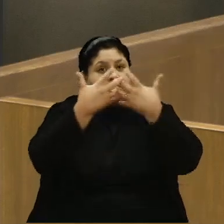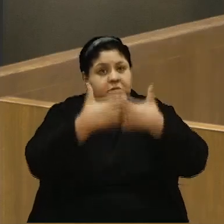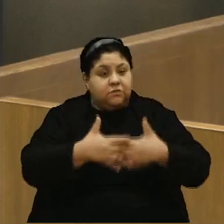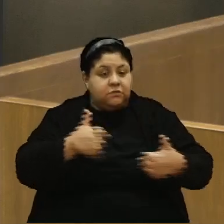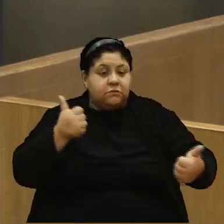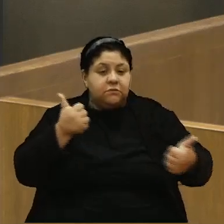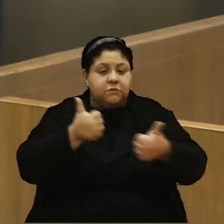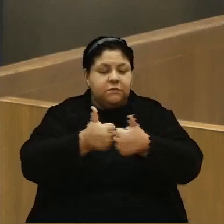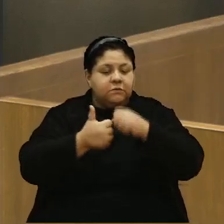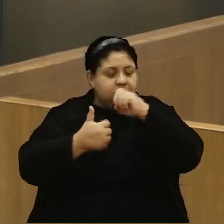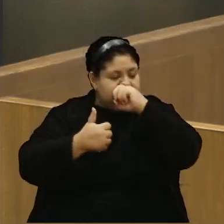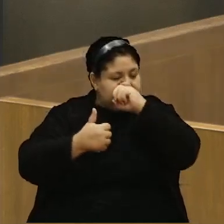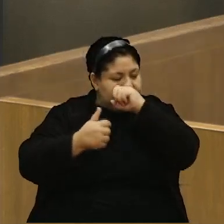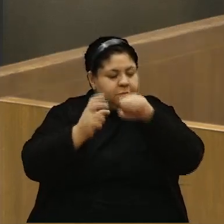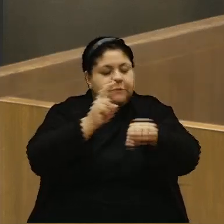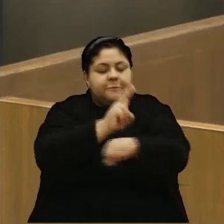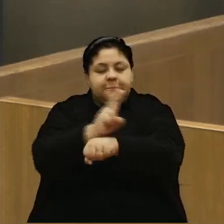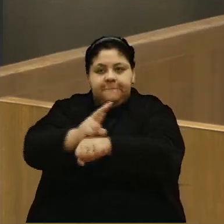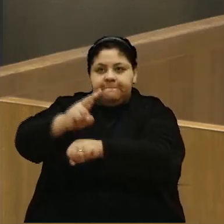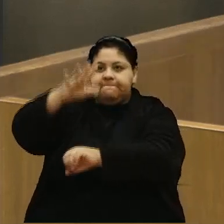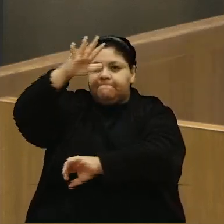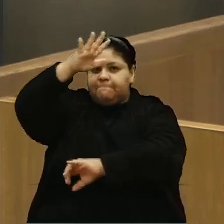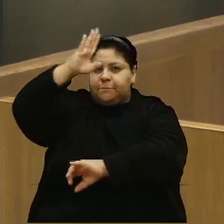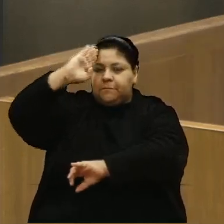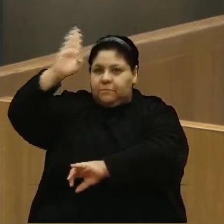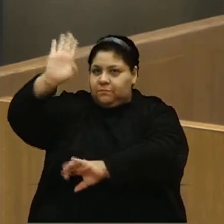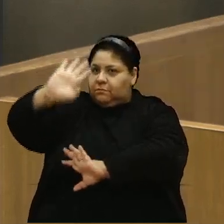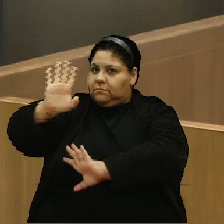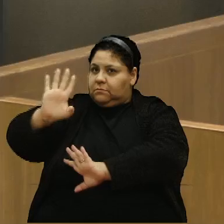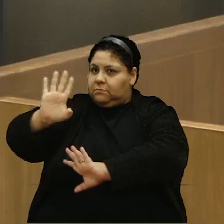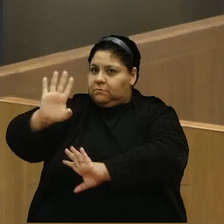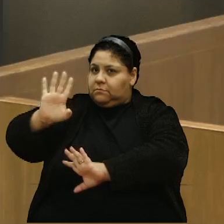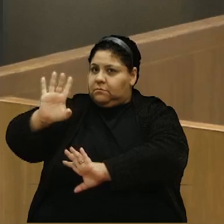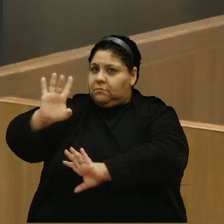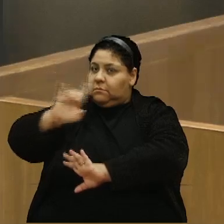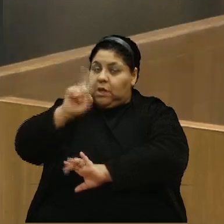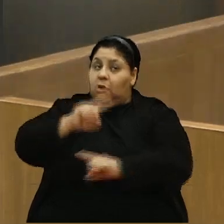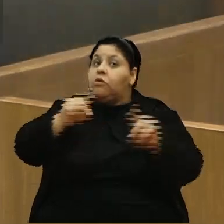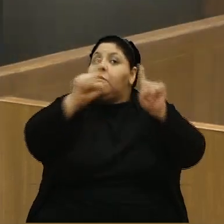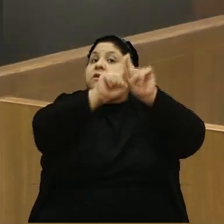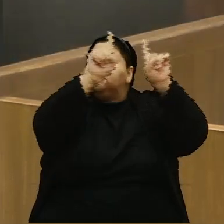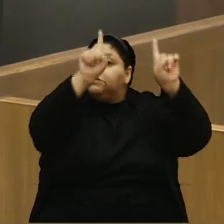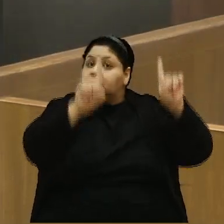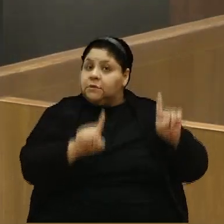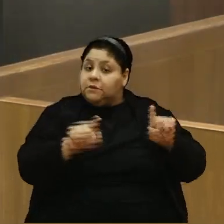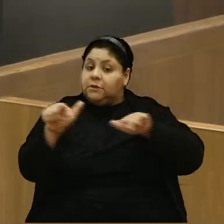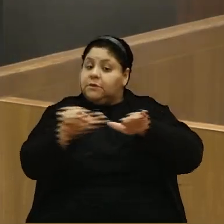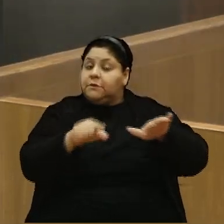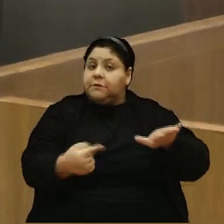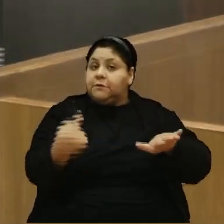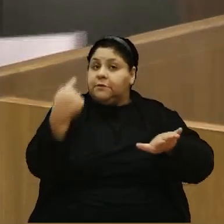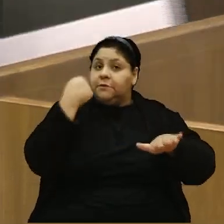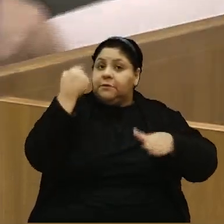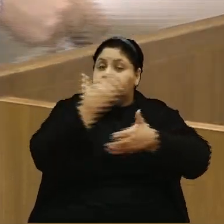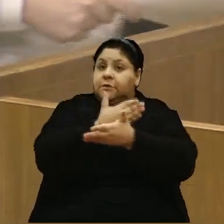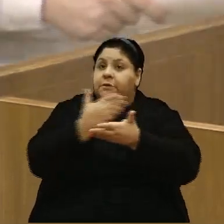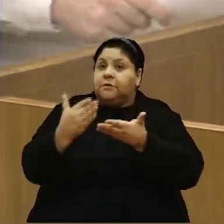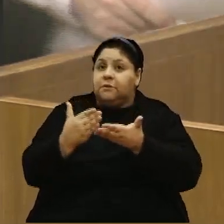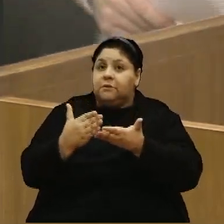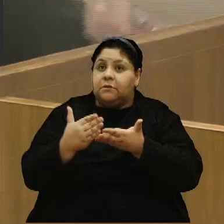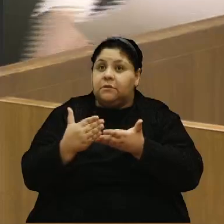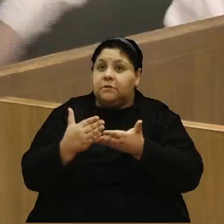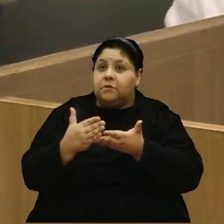lado da Guarda Municipal, está funcionando, não, está, né, com uma servidora lá dentro. Na semana passada começaram a chamar